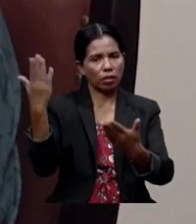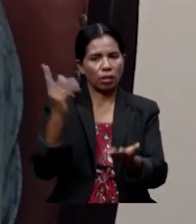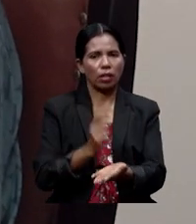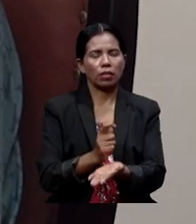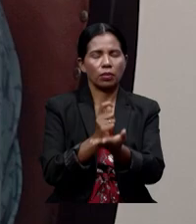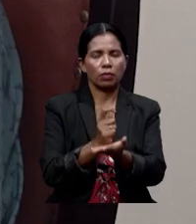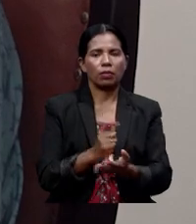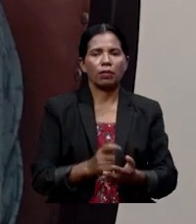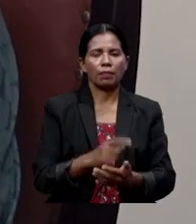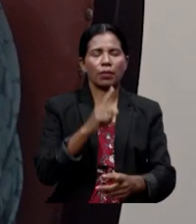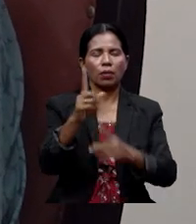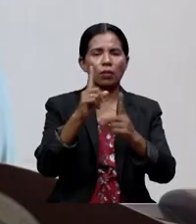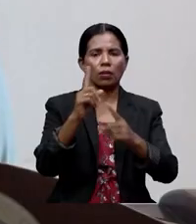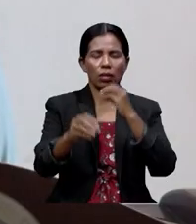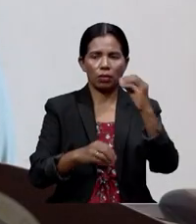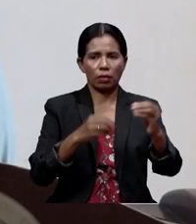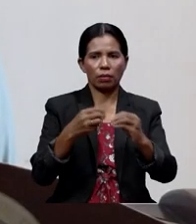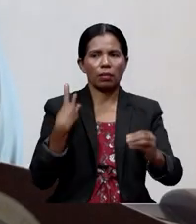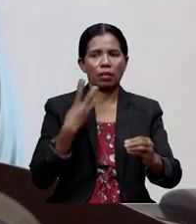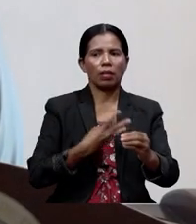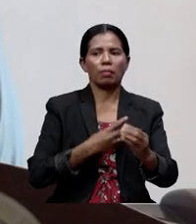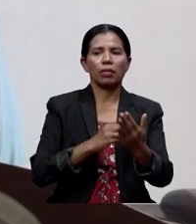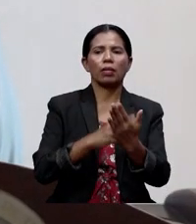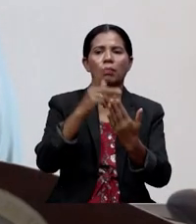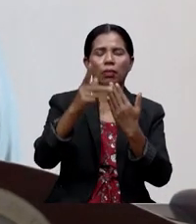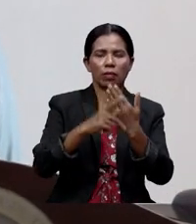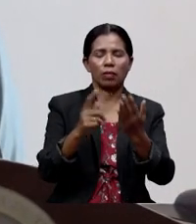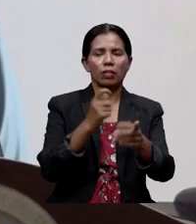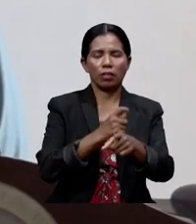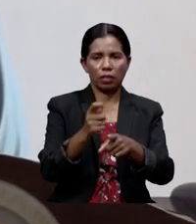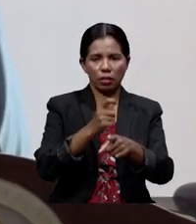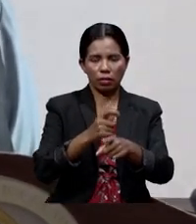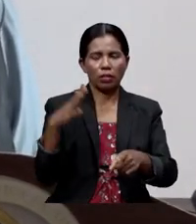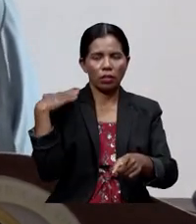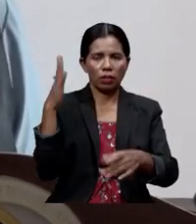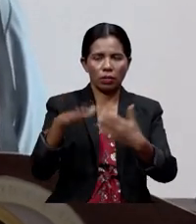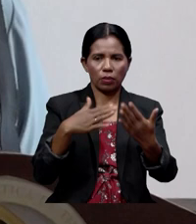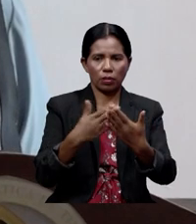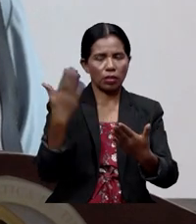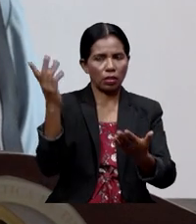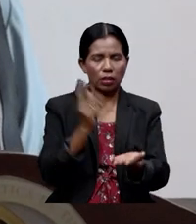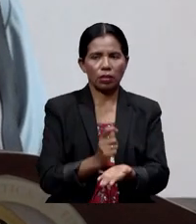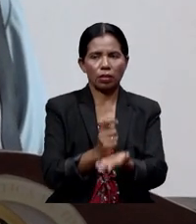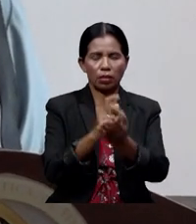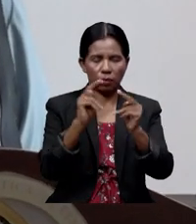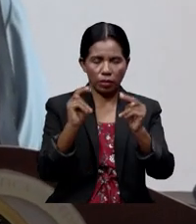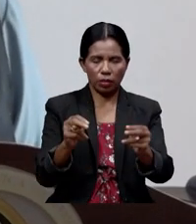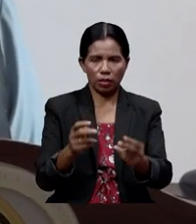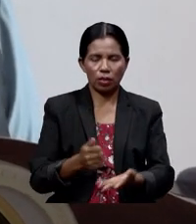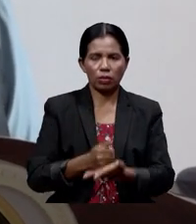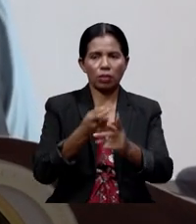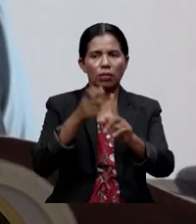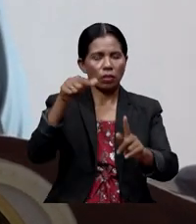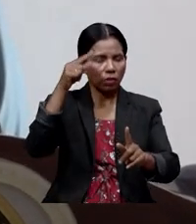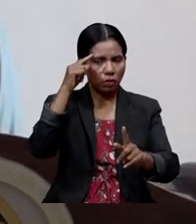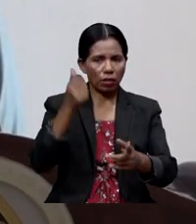kulia konoba amnia programa treinamento para foi ensaio se reata ouro e bem precisa apoio rumo ao se governo da